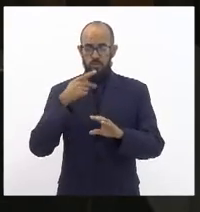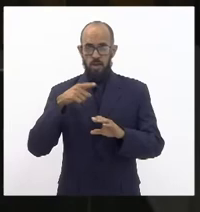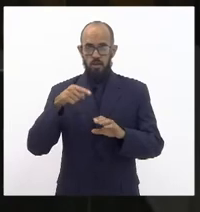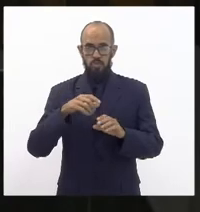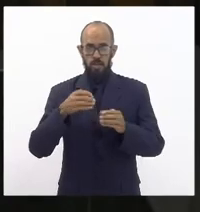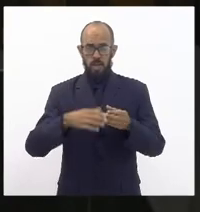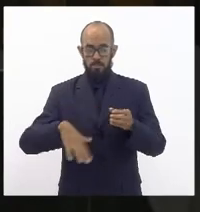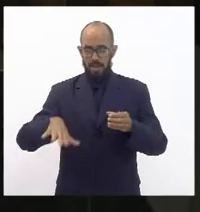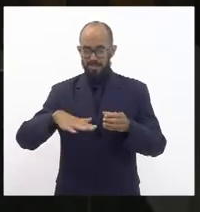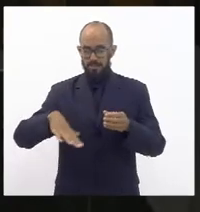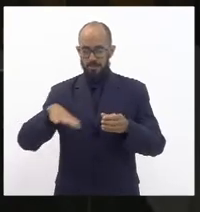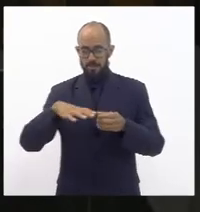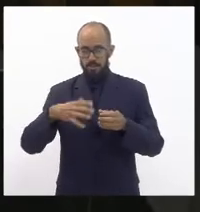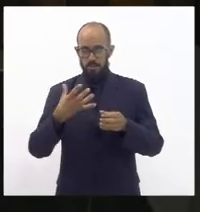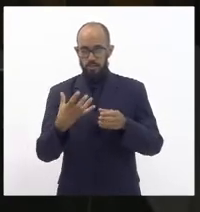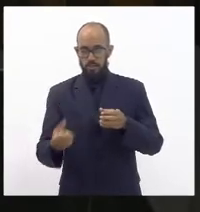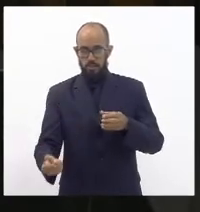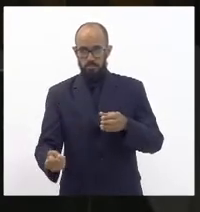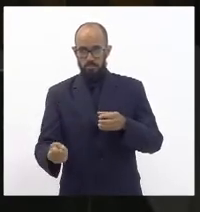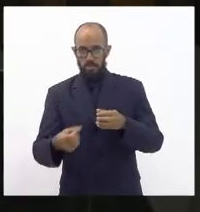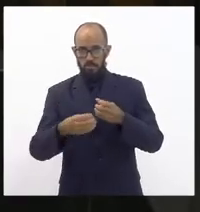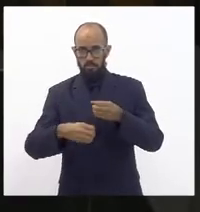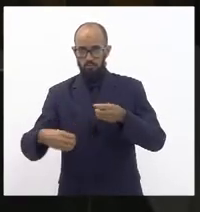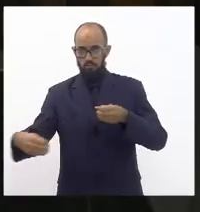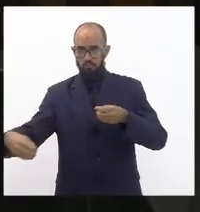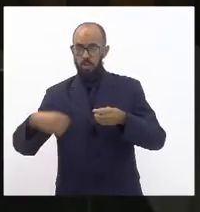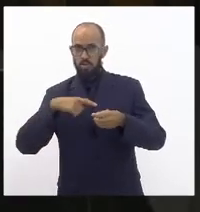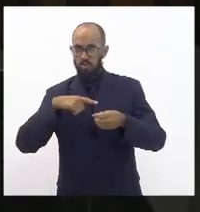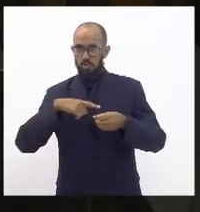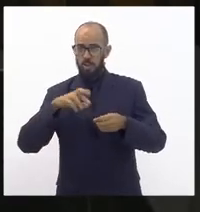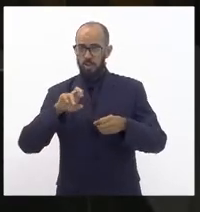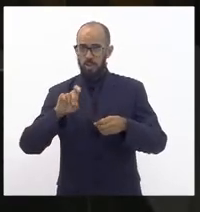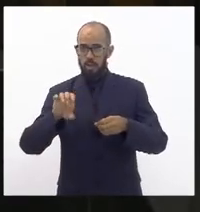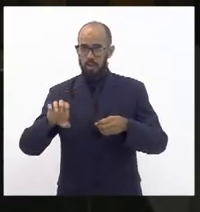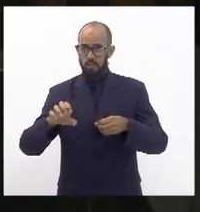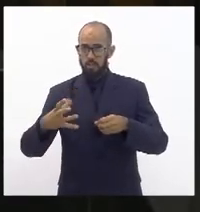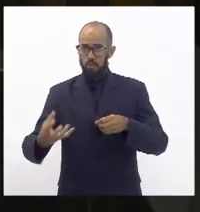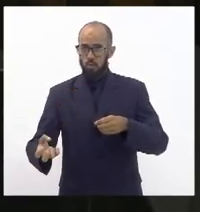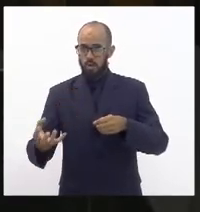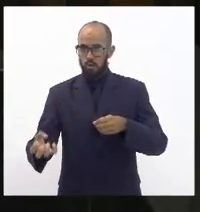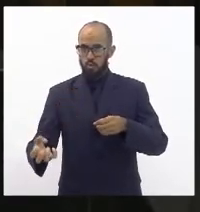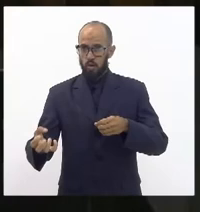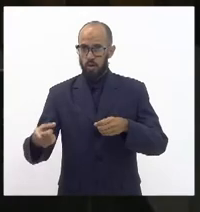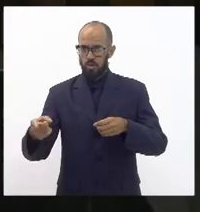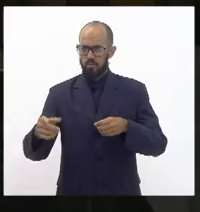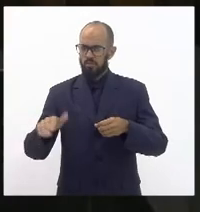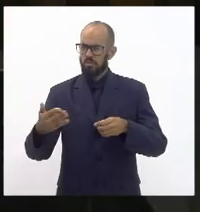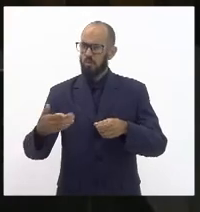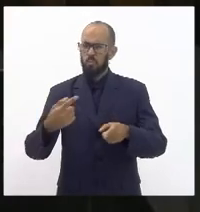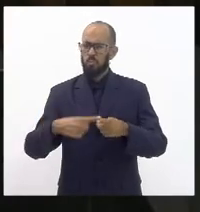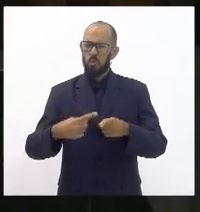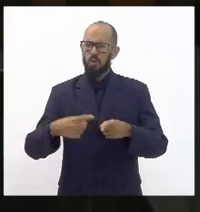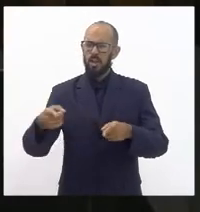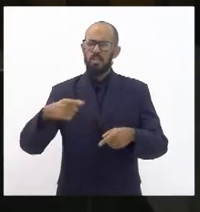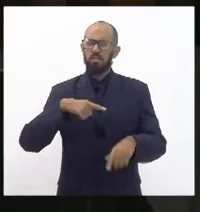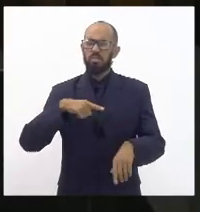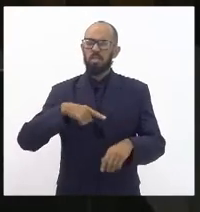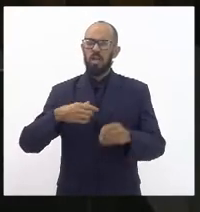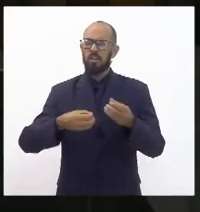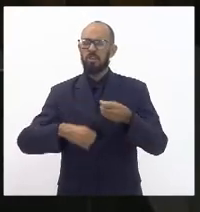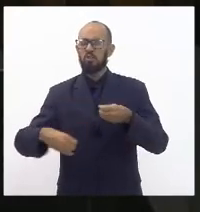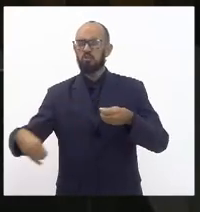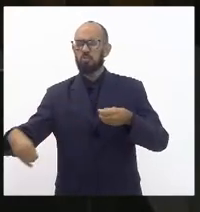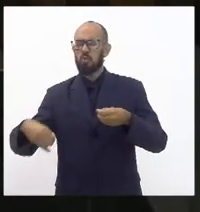contribuição do canal de cintura tem rede coletora ou seja se tem rede coletora não era o canal de cintura está com esgoto